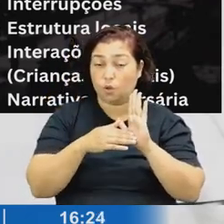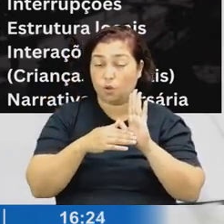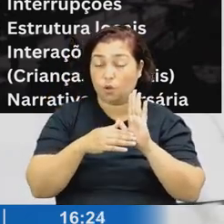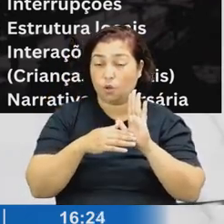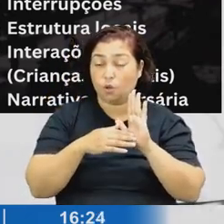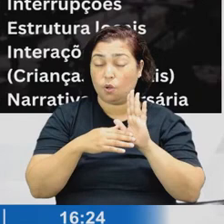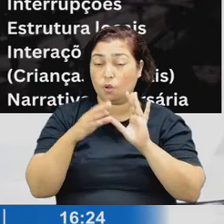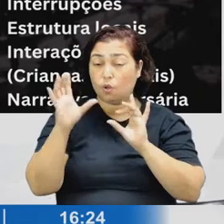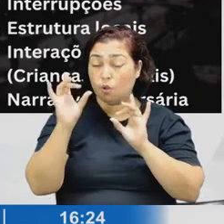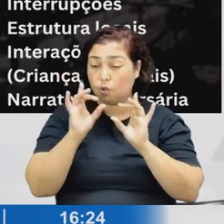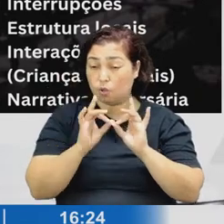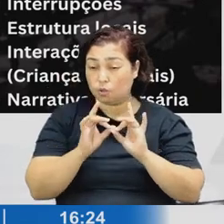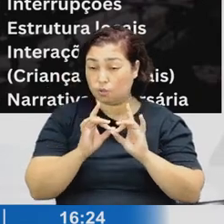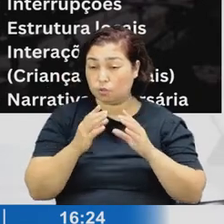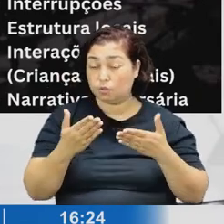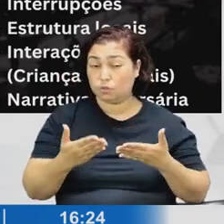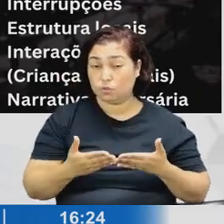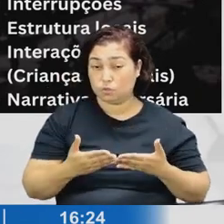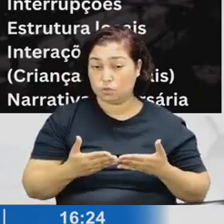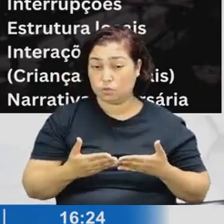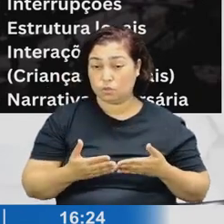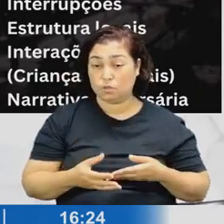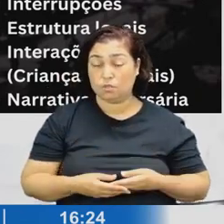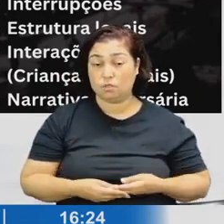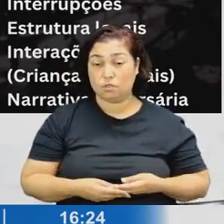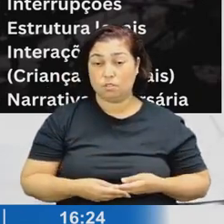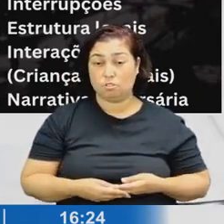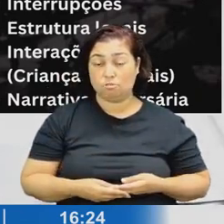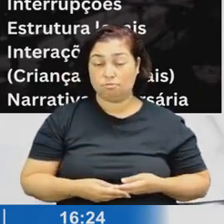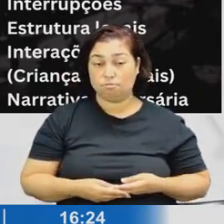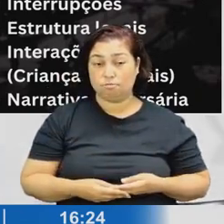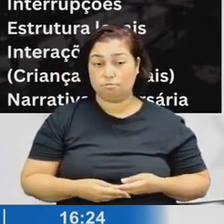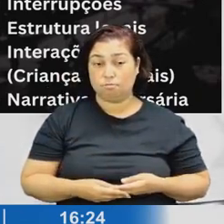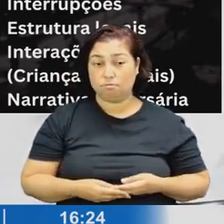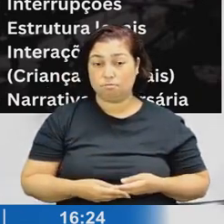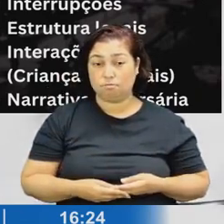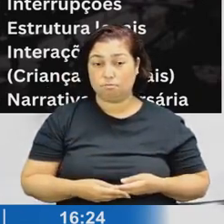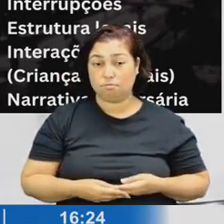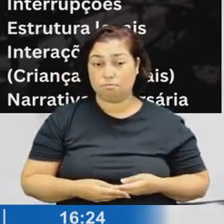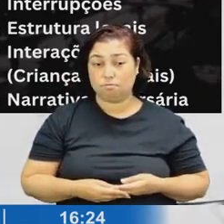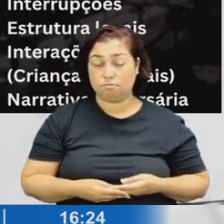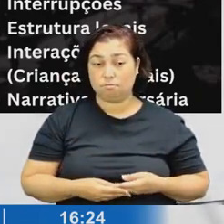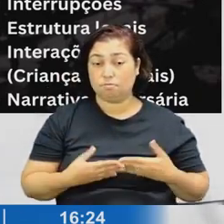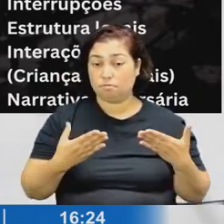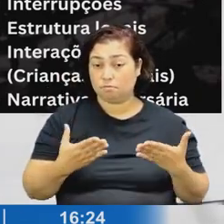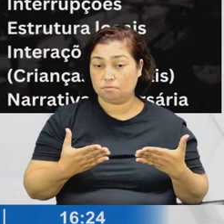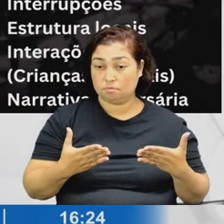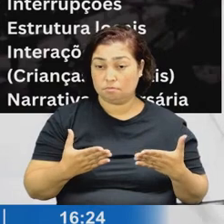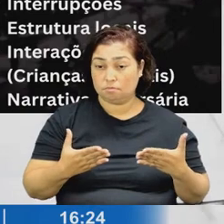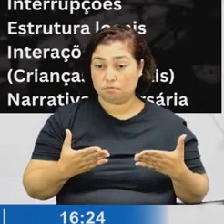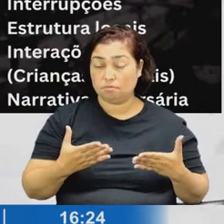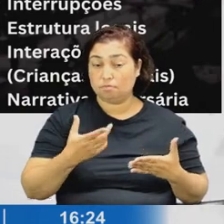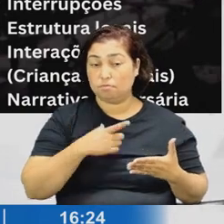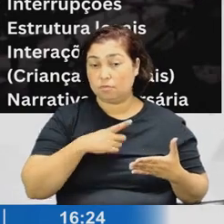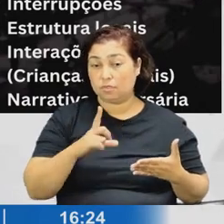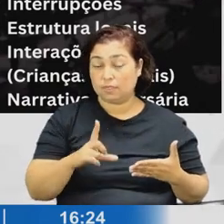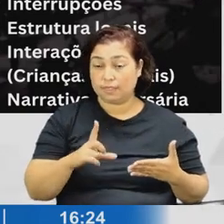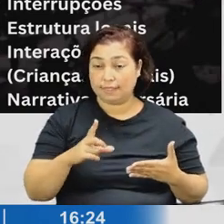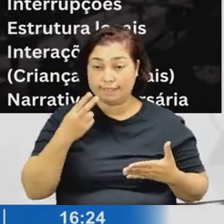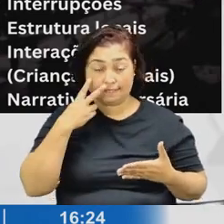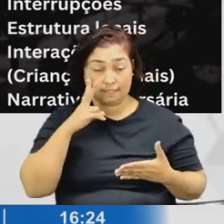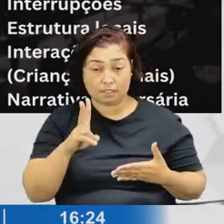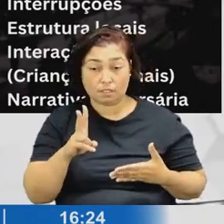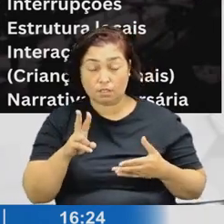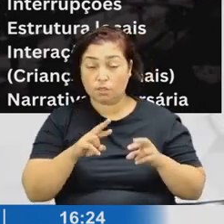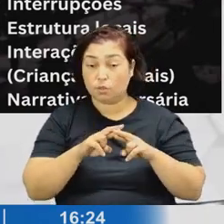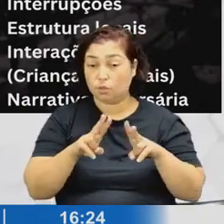24 horas por dia para praticamente tá praticamente E você tem os controláveis isso